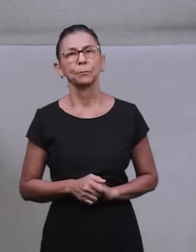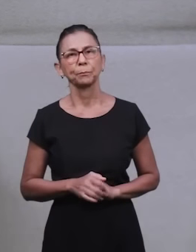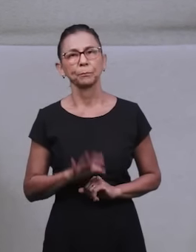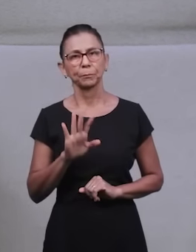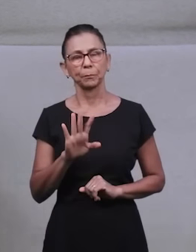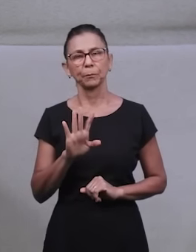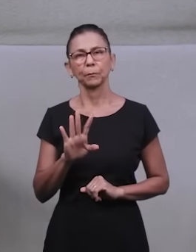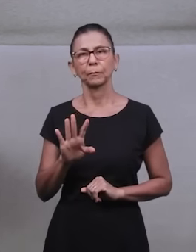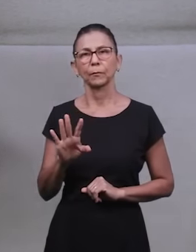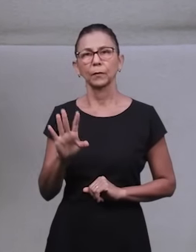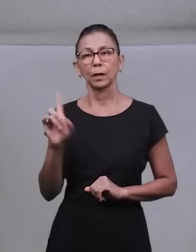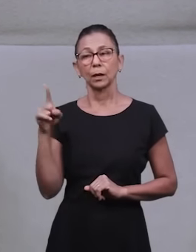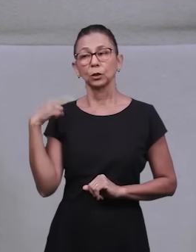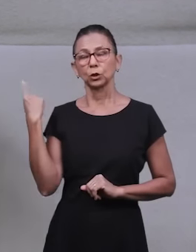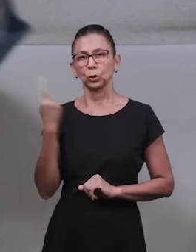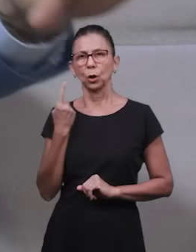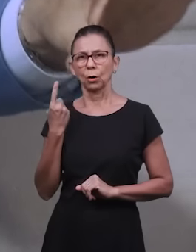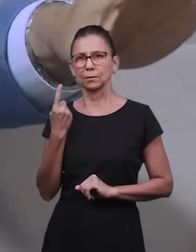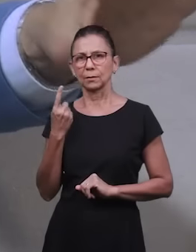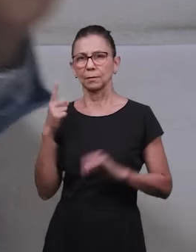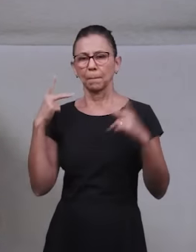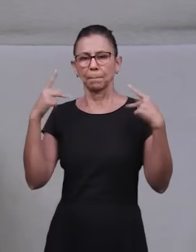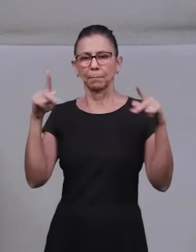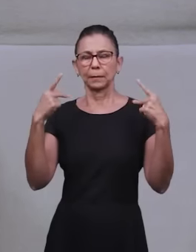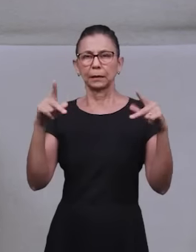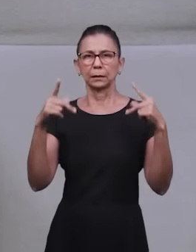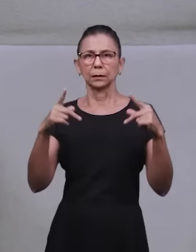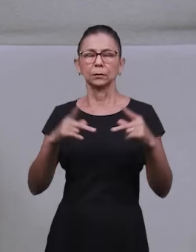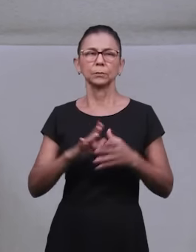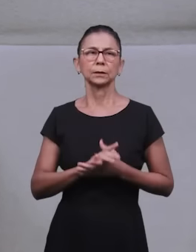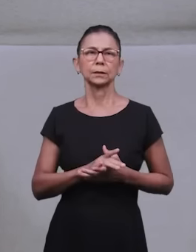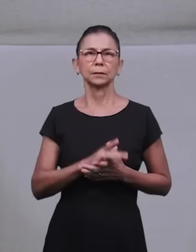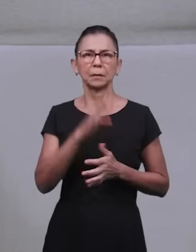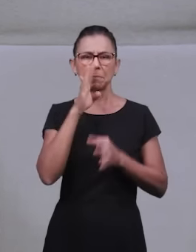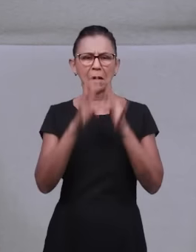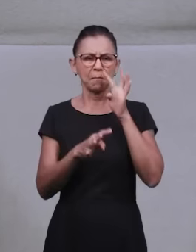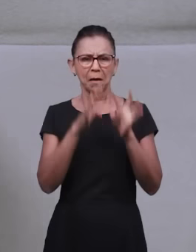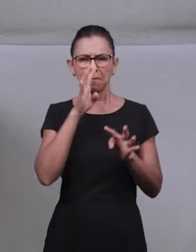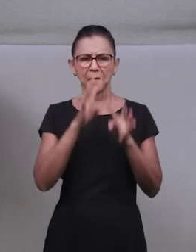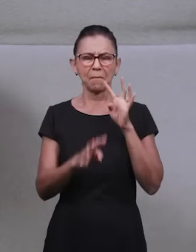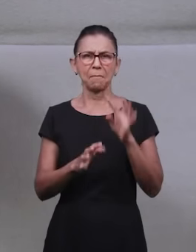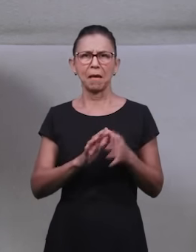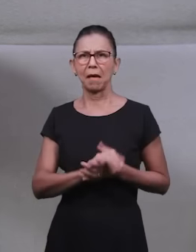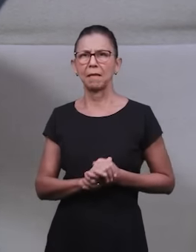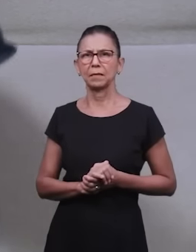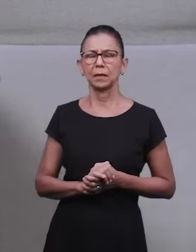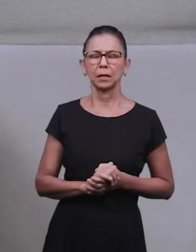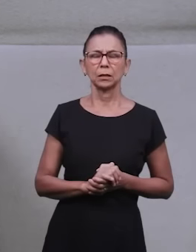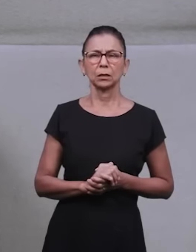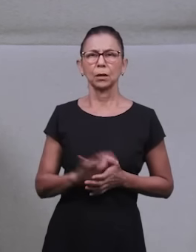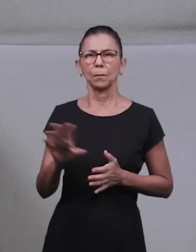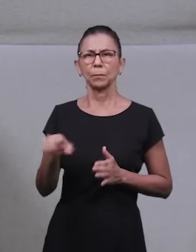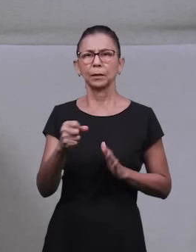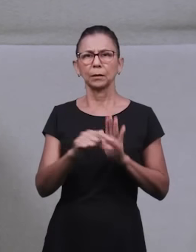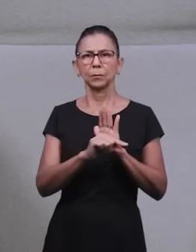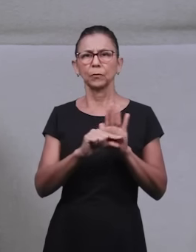você vê o seguinte, às vezes nos criticam, já nos criticaram, dizendo que nós às vezes pregamos em um versículo